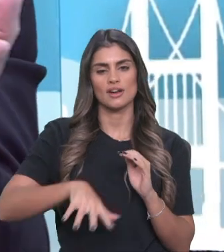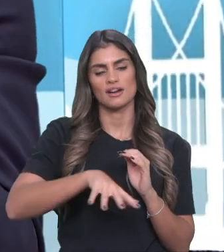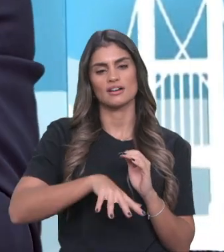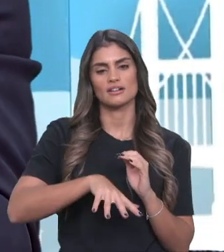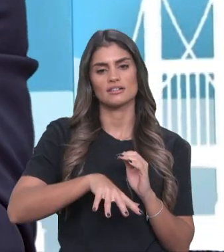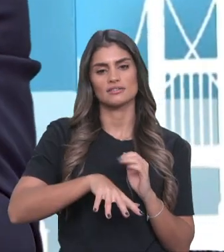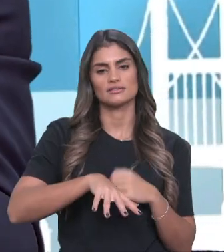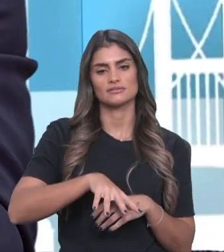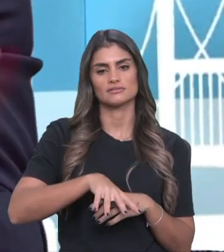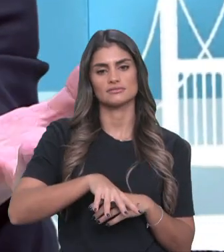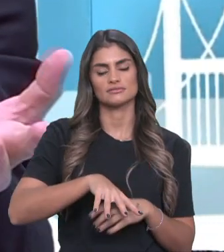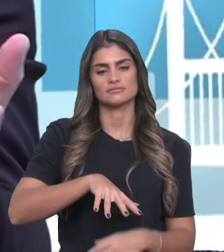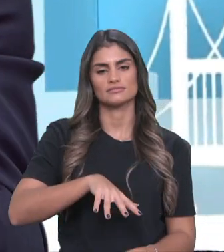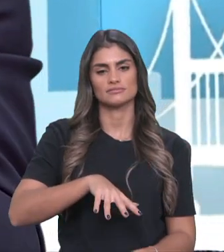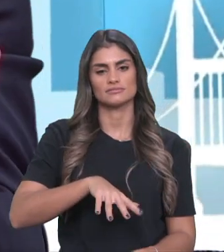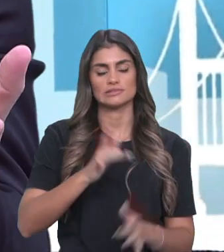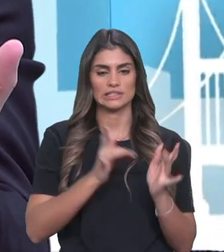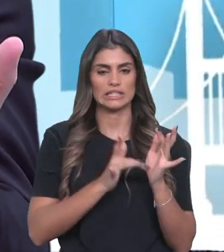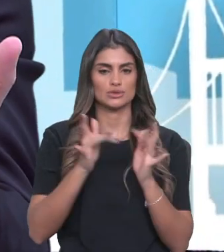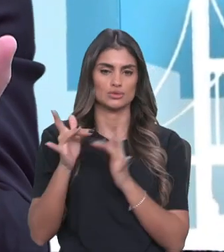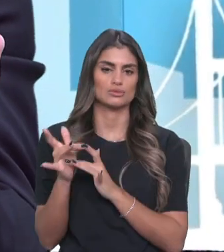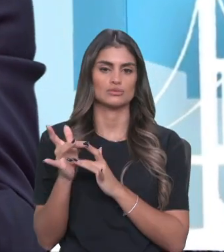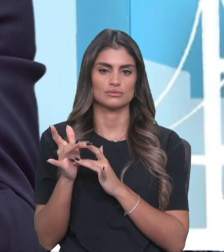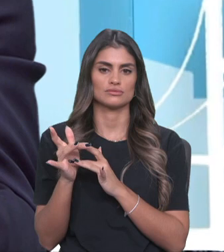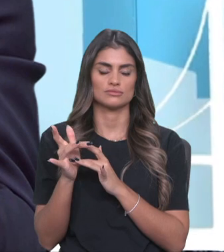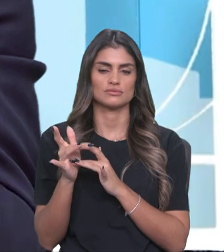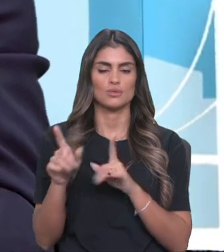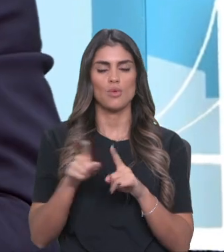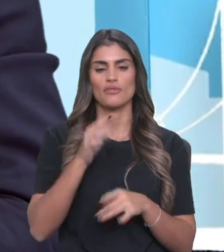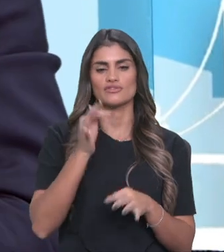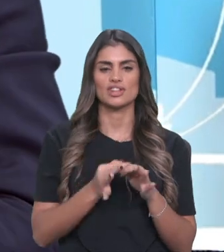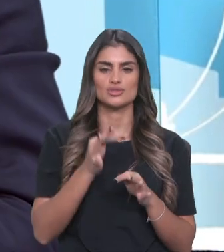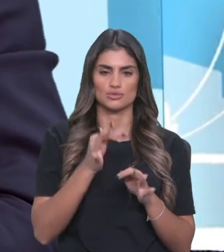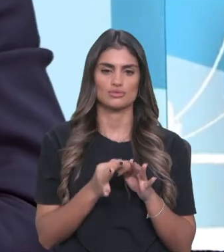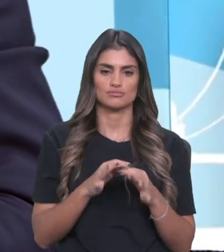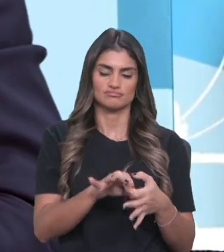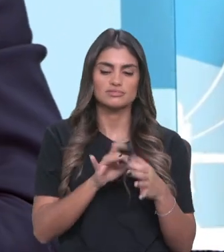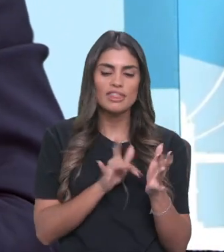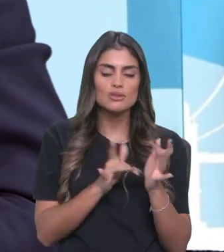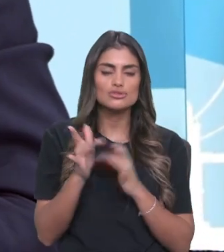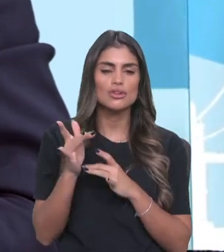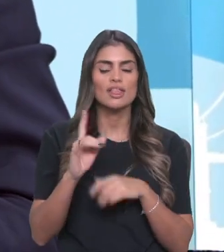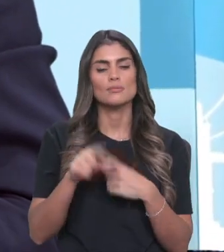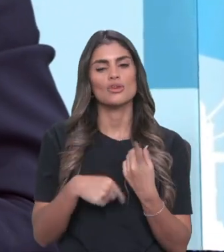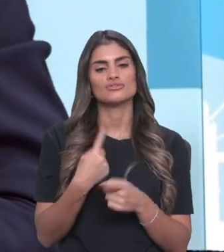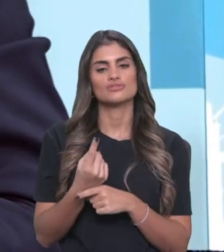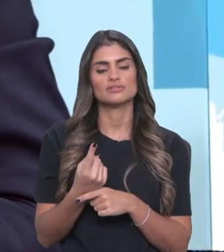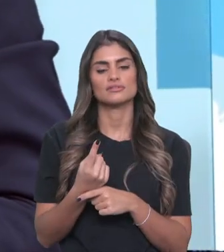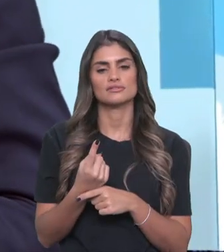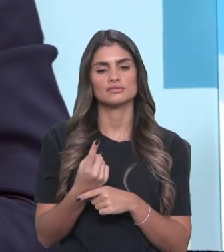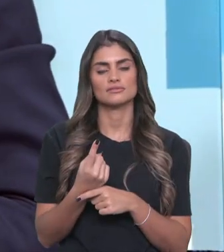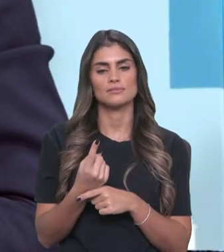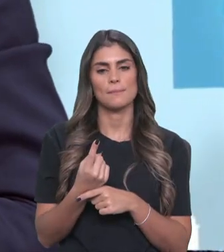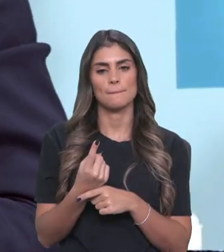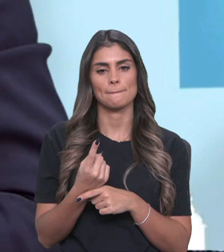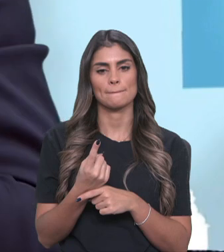presença de Cristo no meio de nós é justamente na celebração da Eucaristia, que depois se prolonga também em adoração. E por